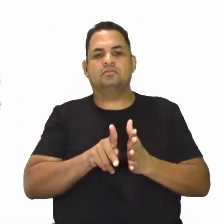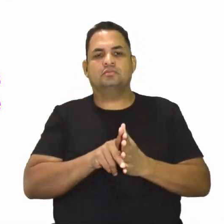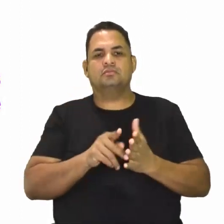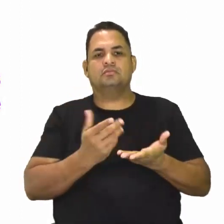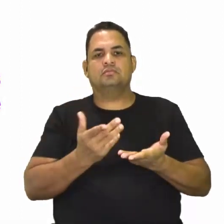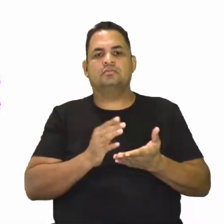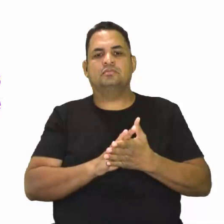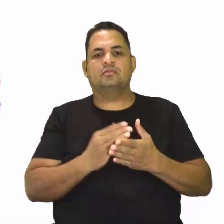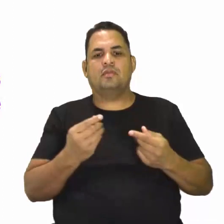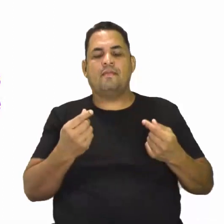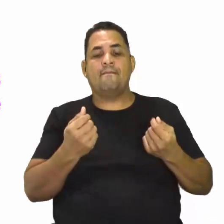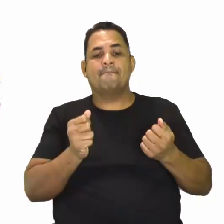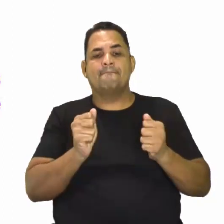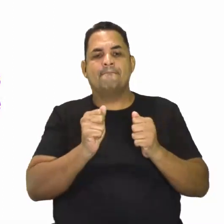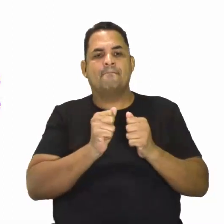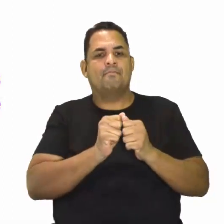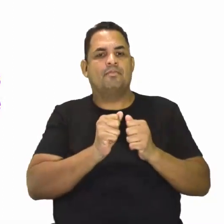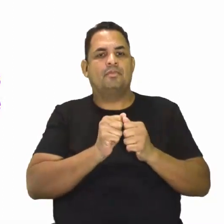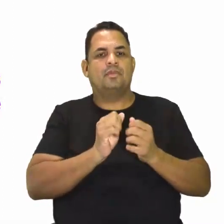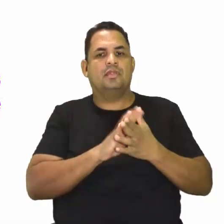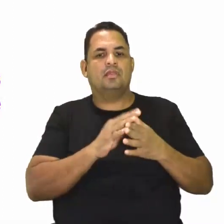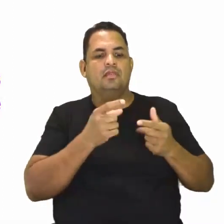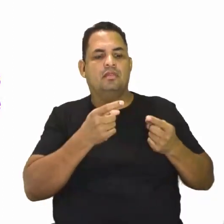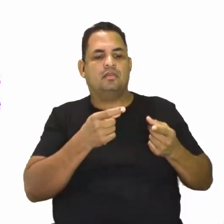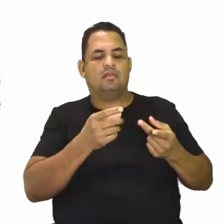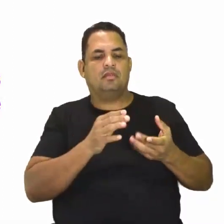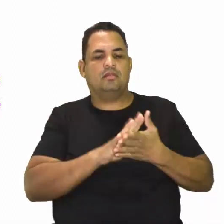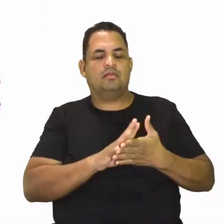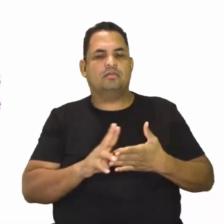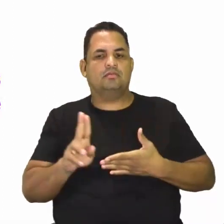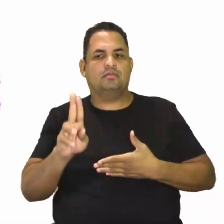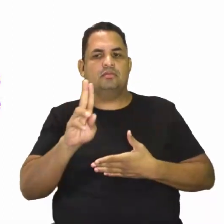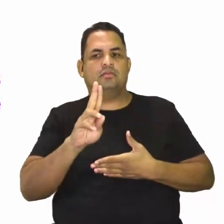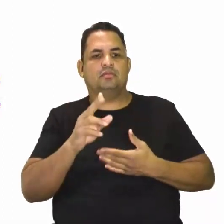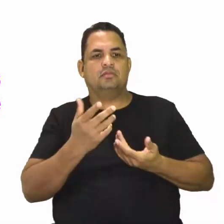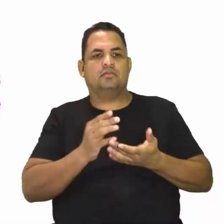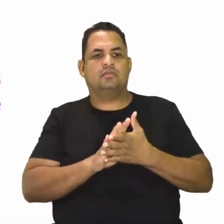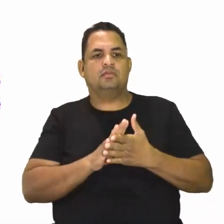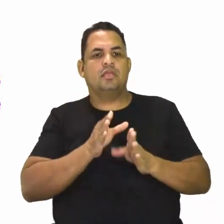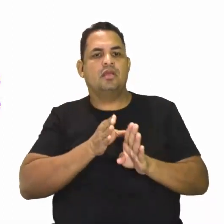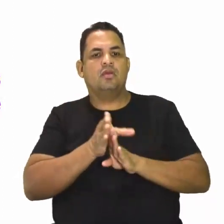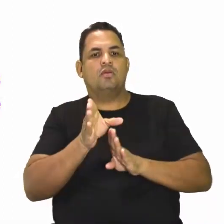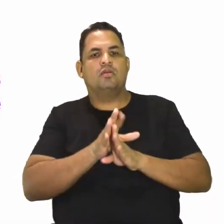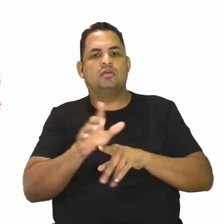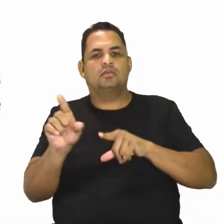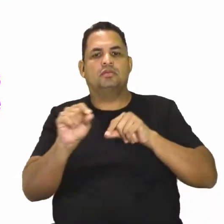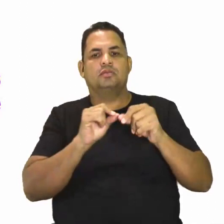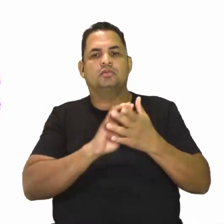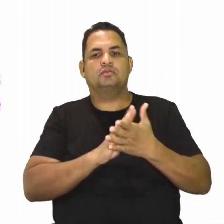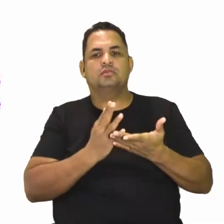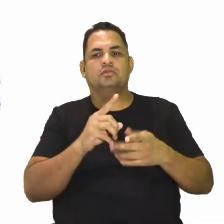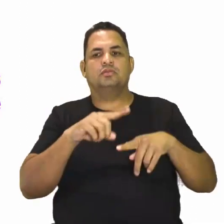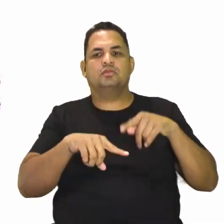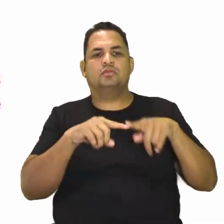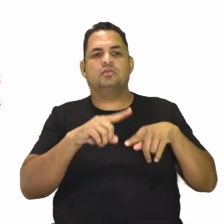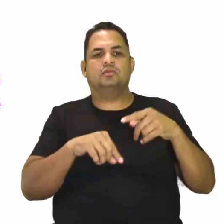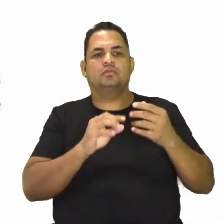for próxima ao mercado consumidor, a recomendação é escolher espécies cujos produtos sejam mais